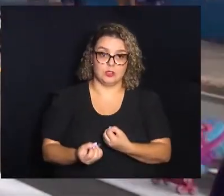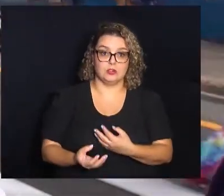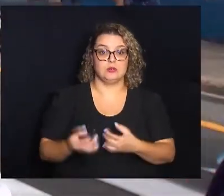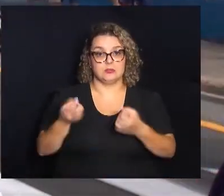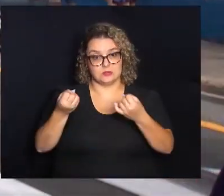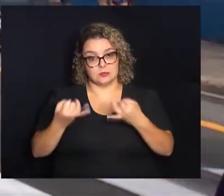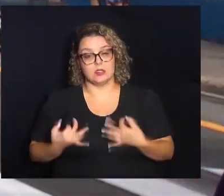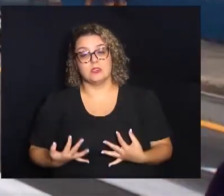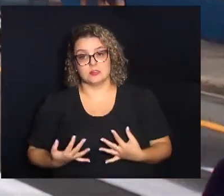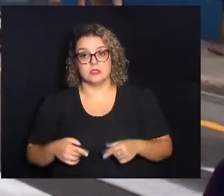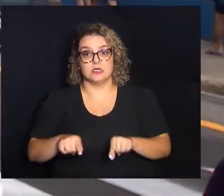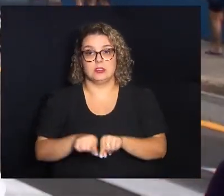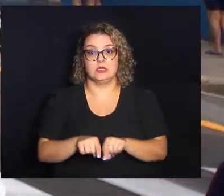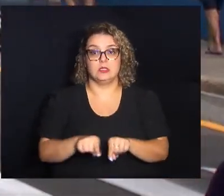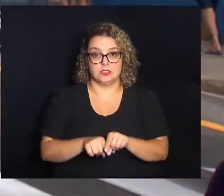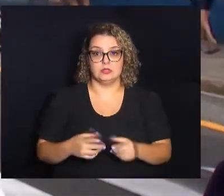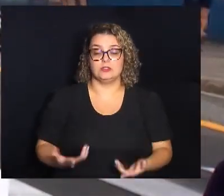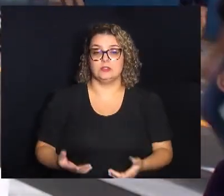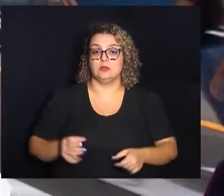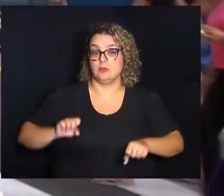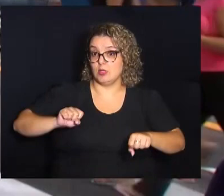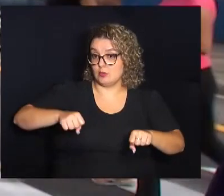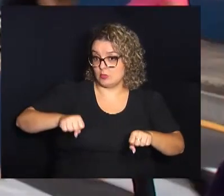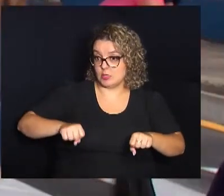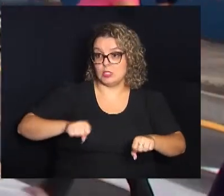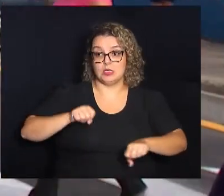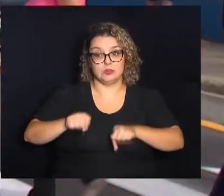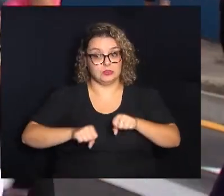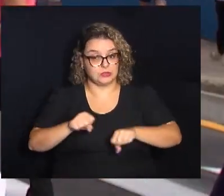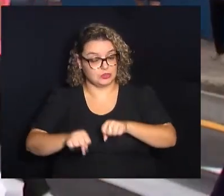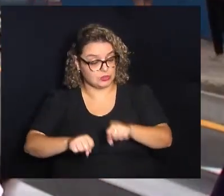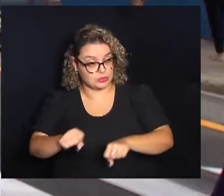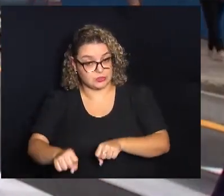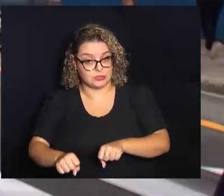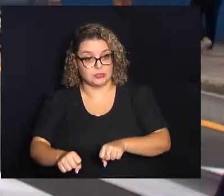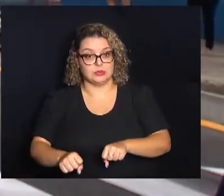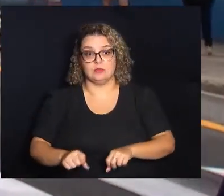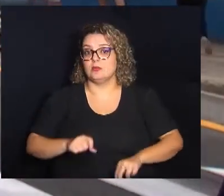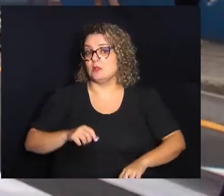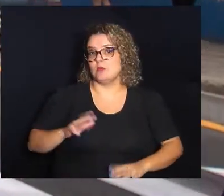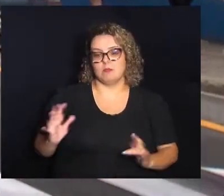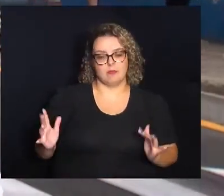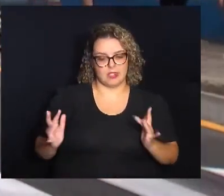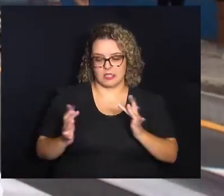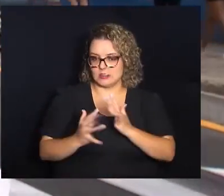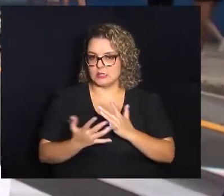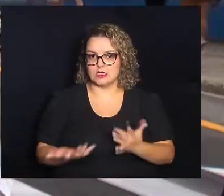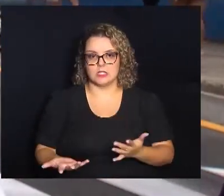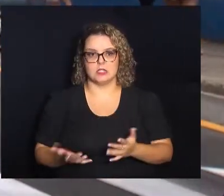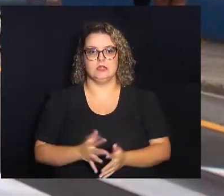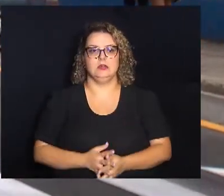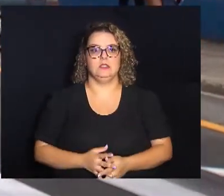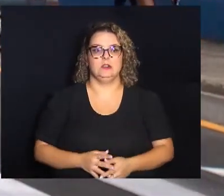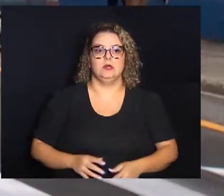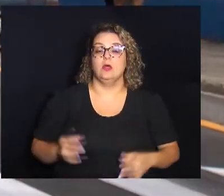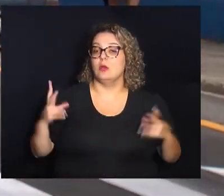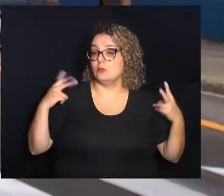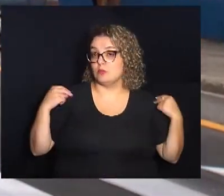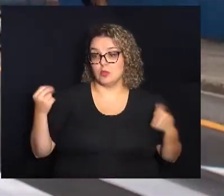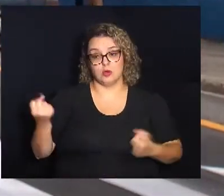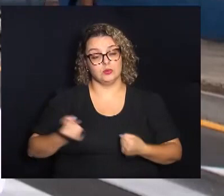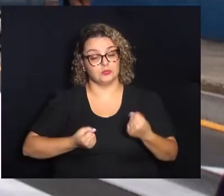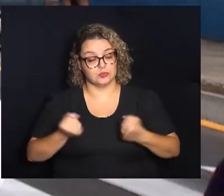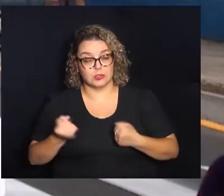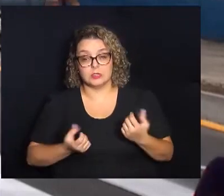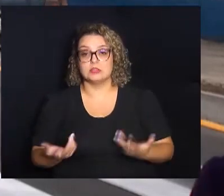orientações também para motociclistas, ciclistas, enfim, pedestres, motoristas, evidentemente.